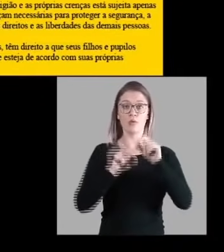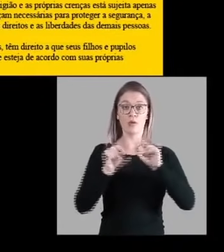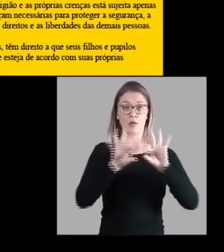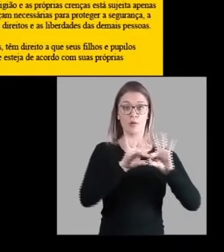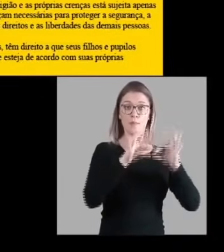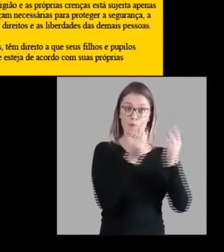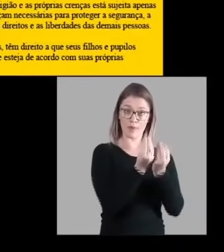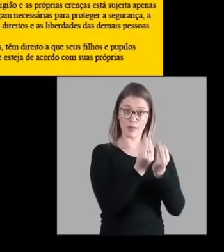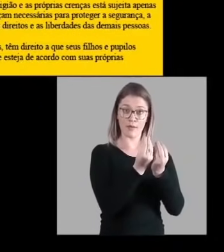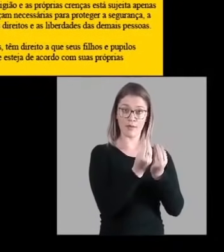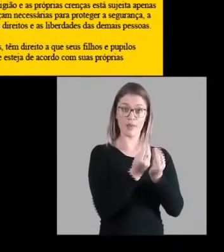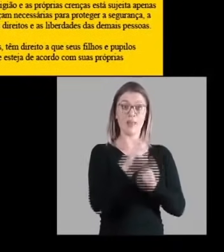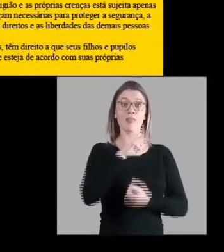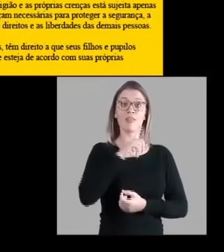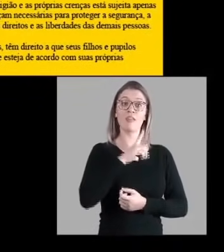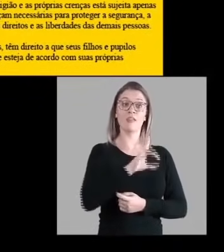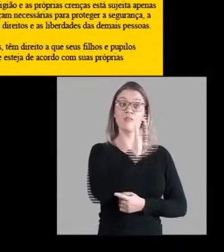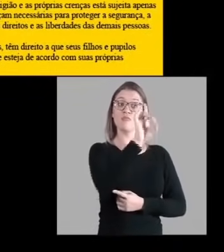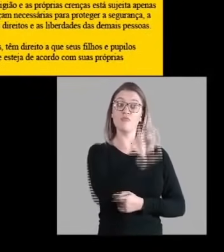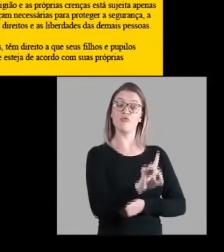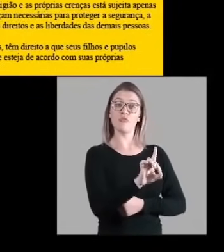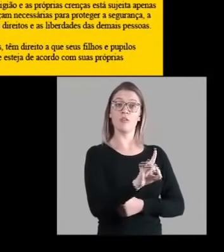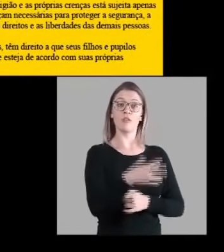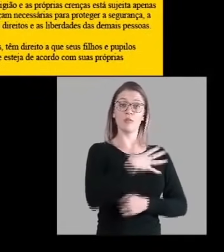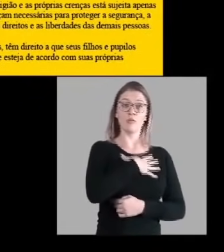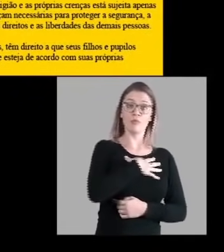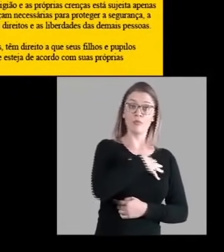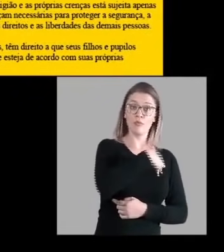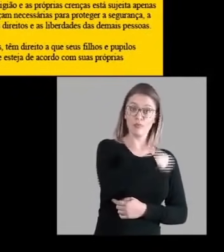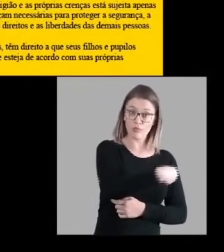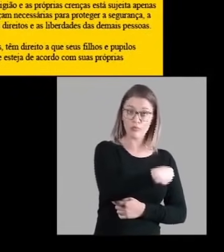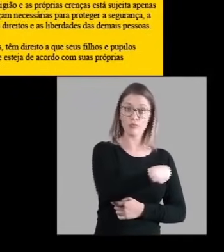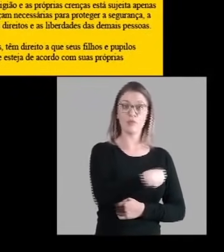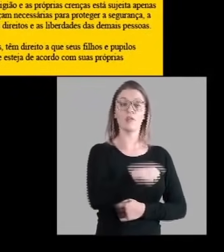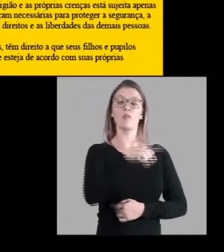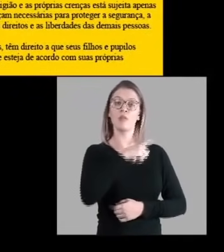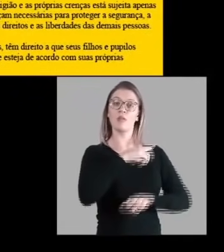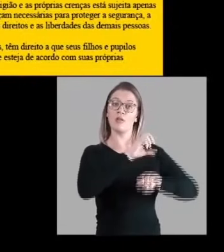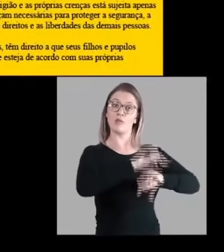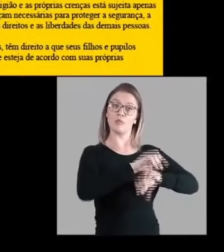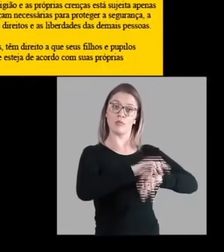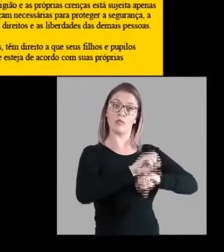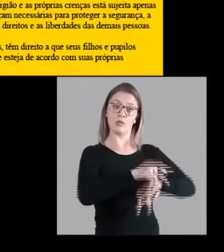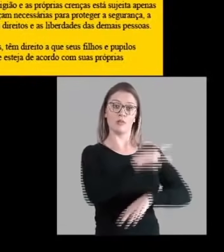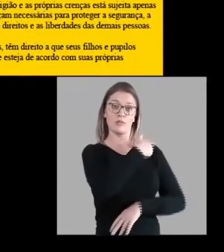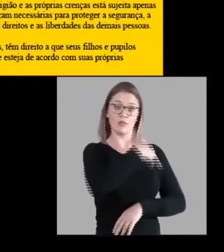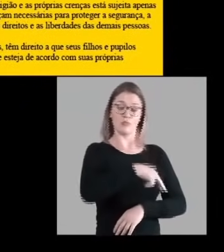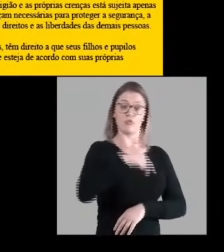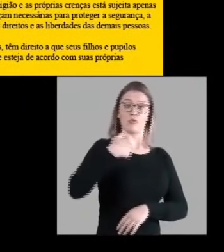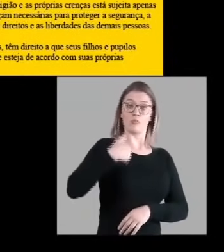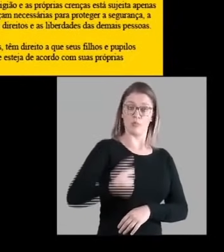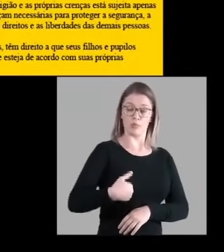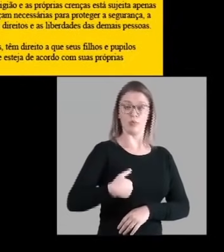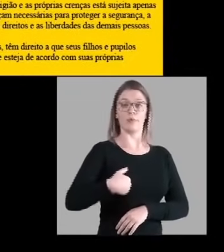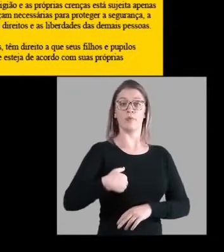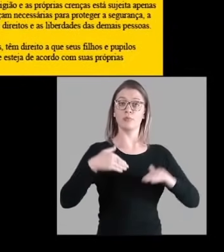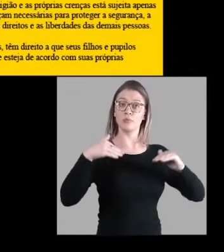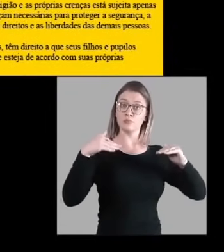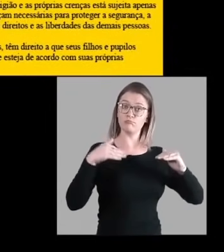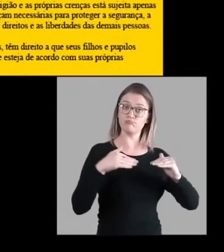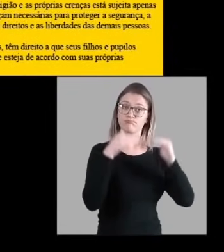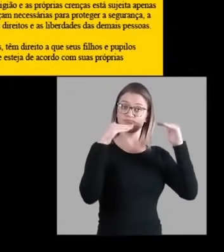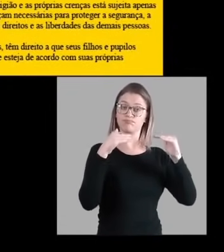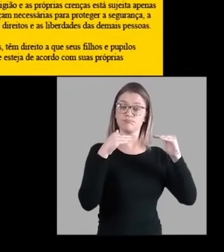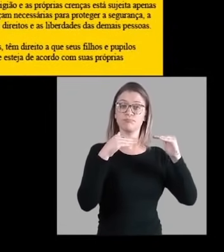os tutores, têm direito a que seus filhos e pupilos recebam a educação religiosa e moral que esteja de acordo